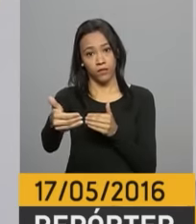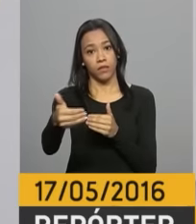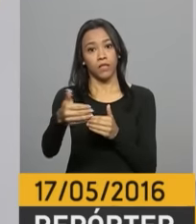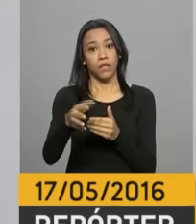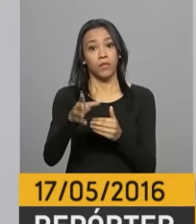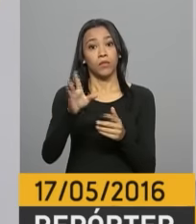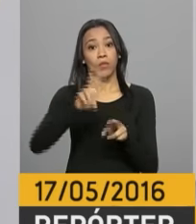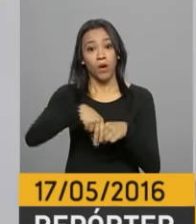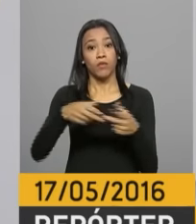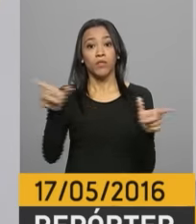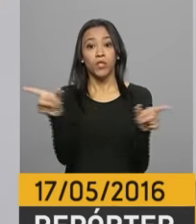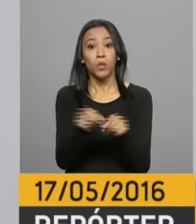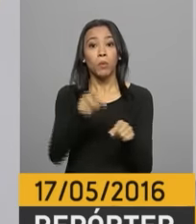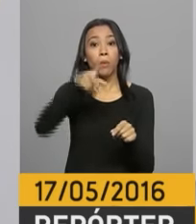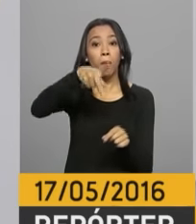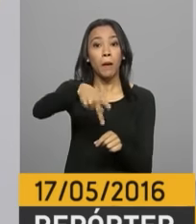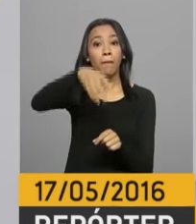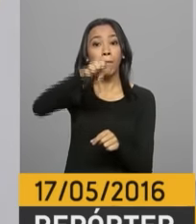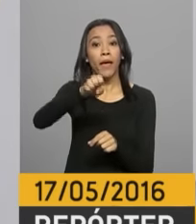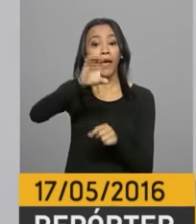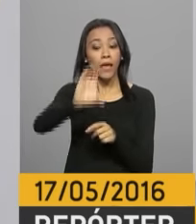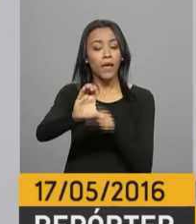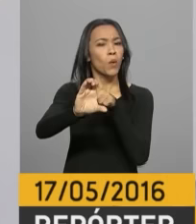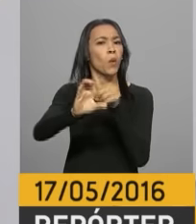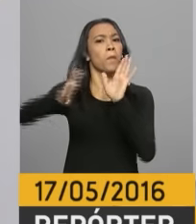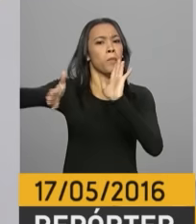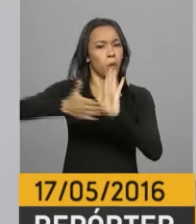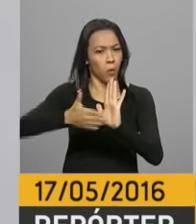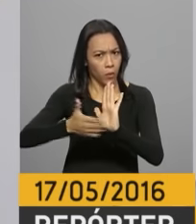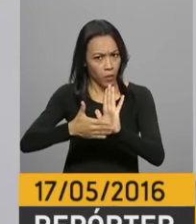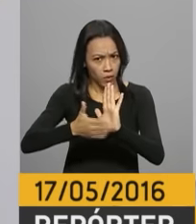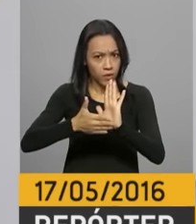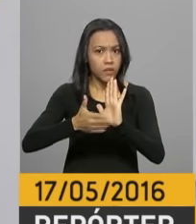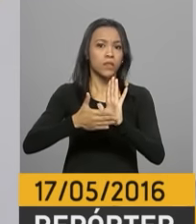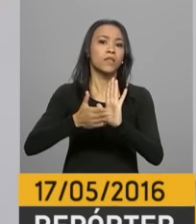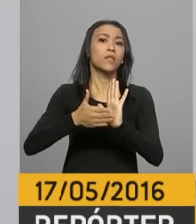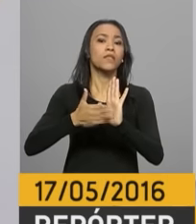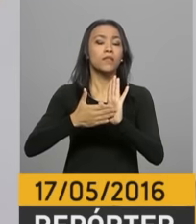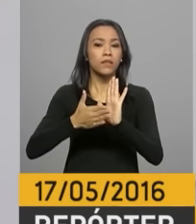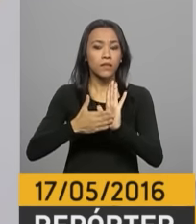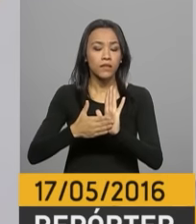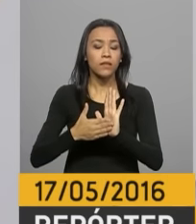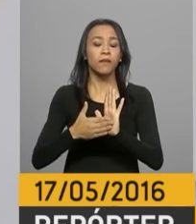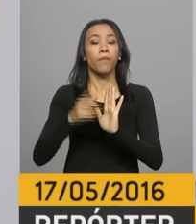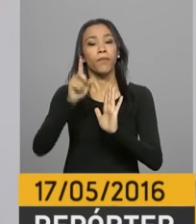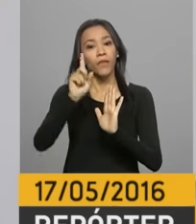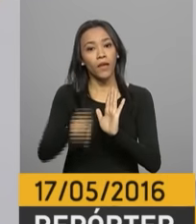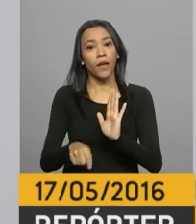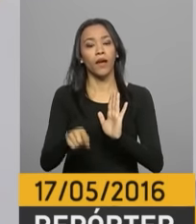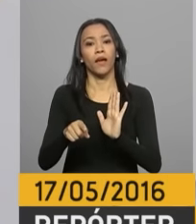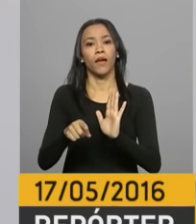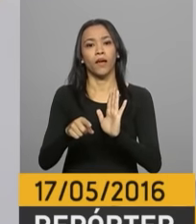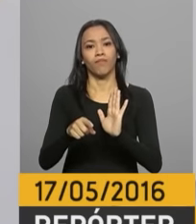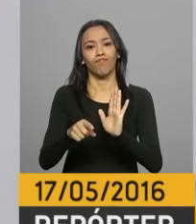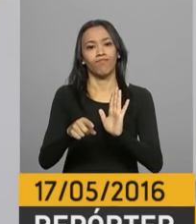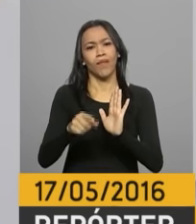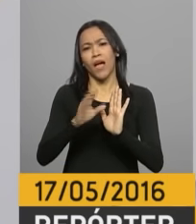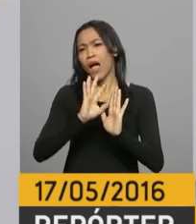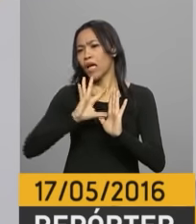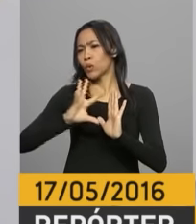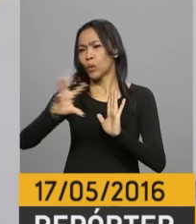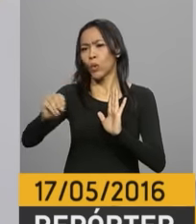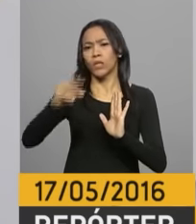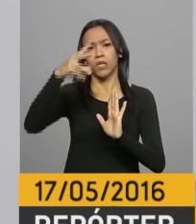PEC, proposta que seja estendida a toda a diretoria do